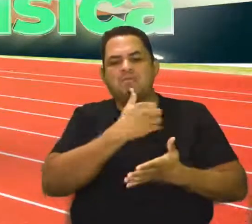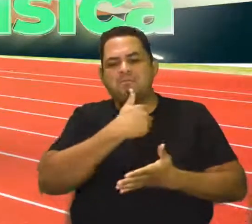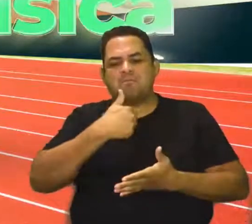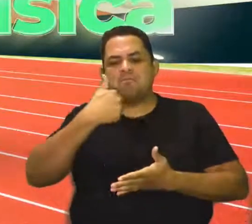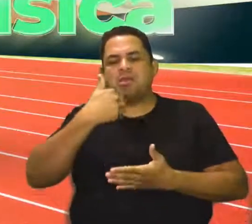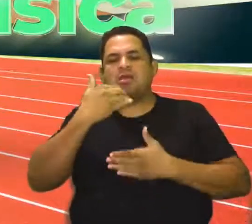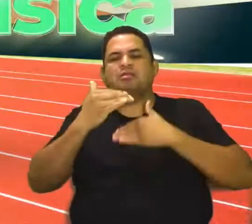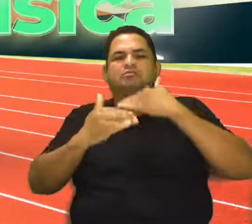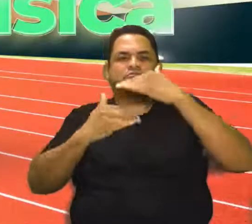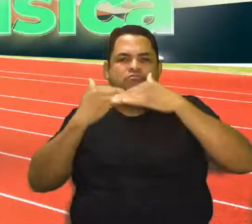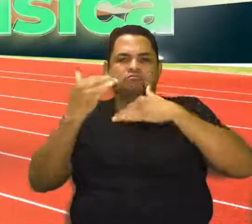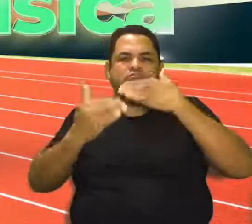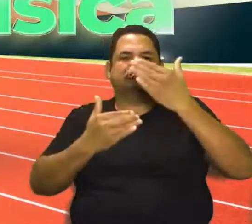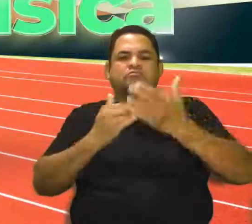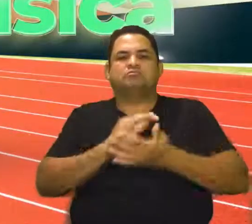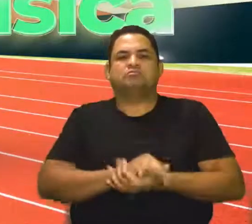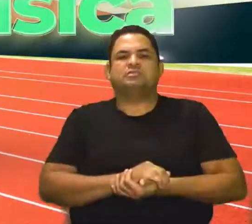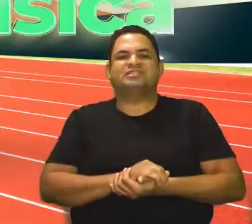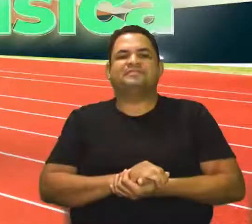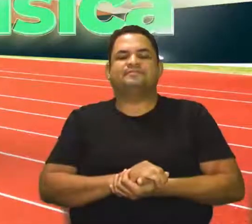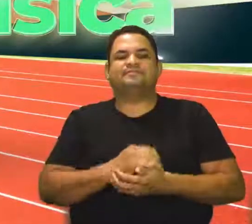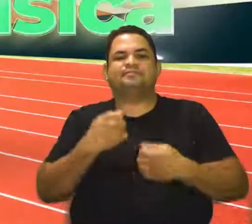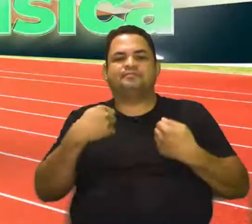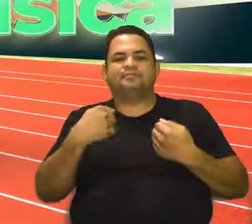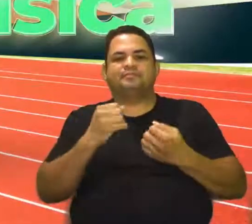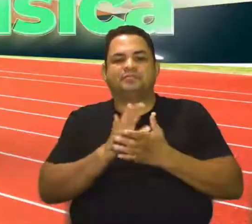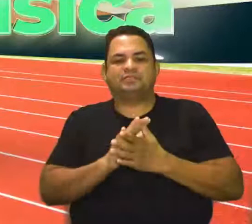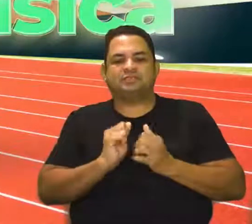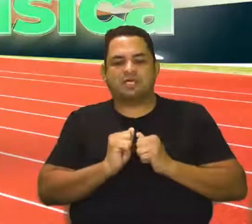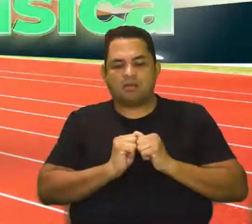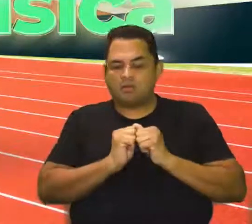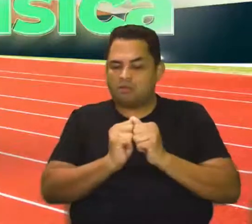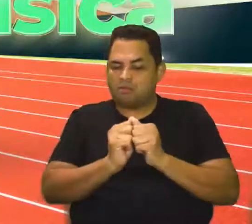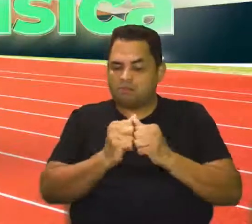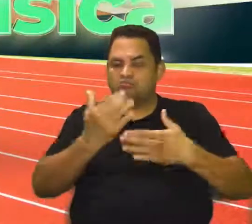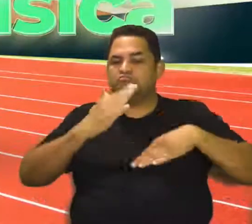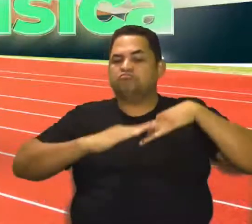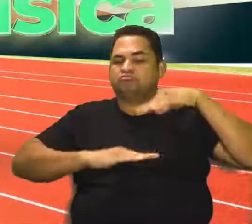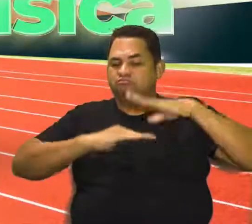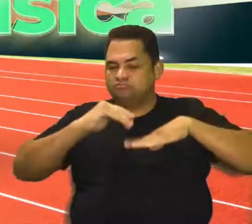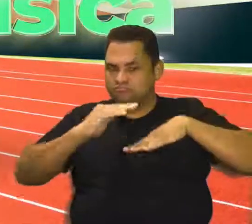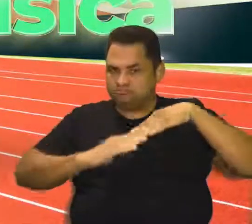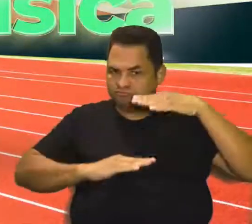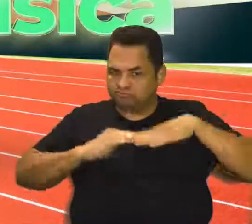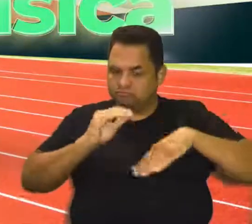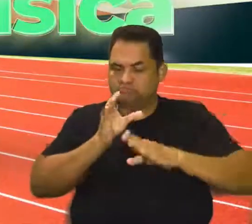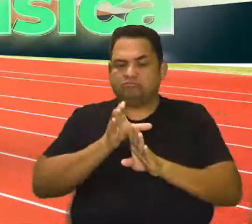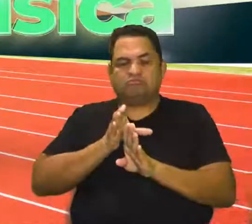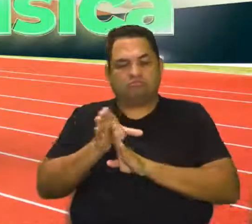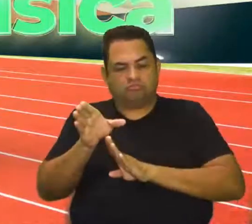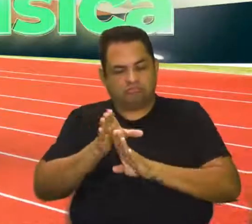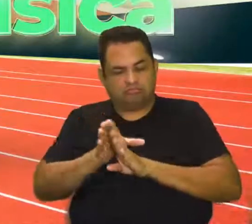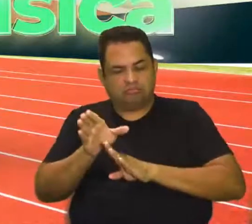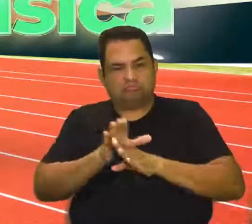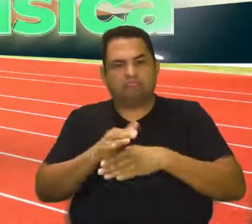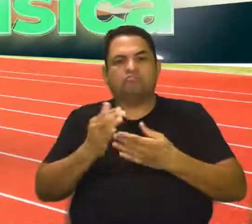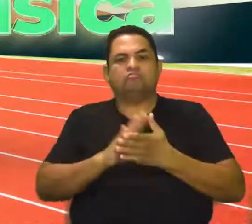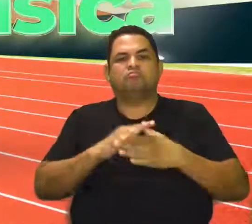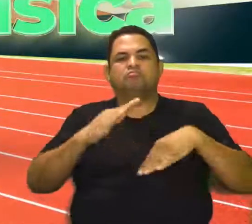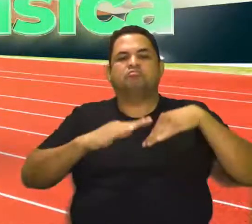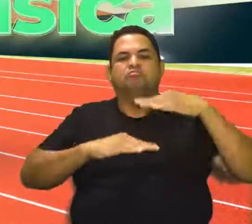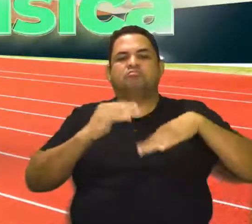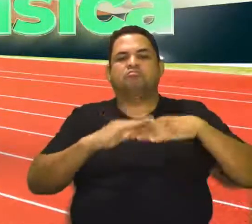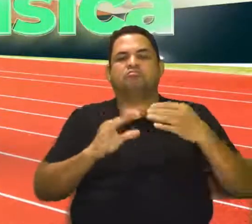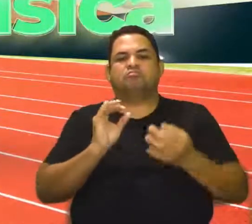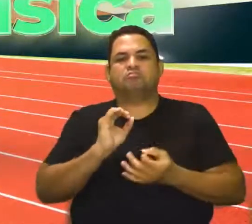benefícios associados. É lógico que a gente precisa ter um acompanhamento, né? Com certeza. Ele Uma boa precisa, orientação. isso, ter uma boa orientação do